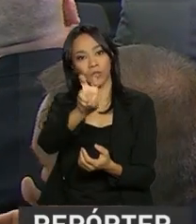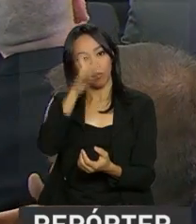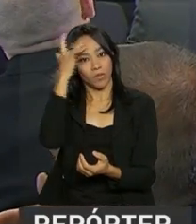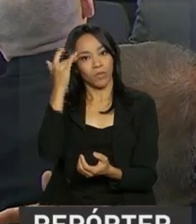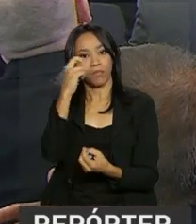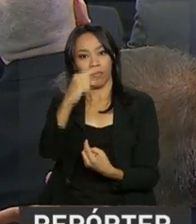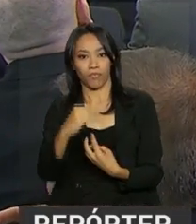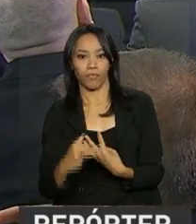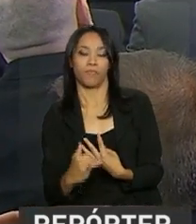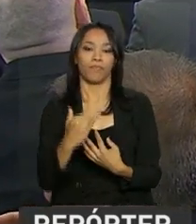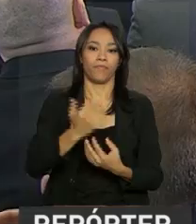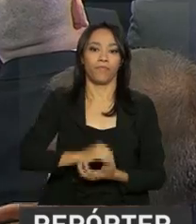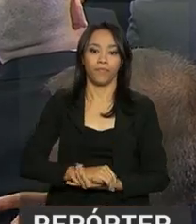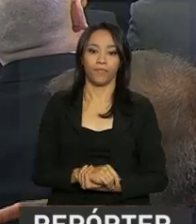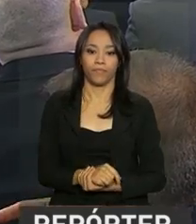instituições